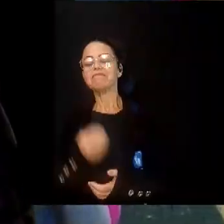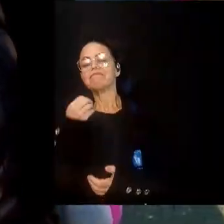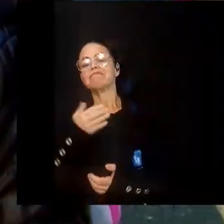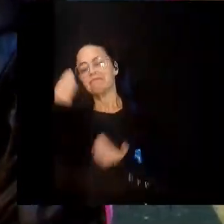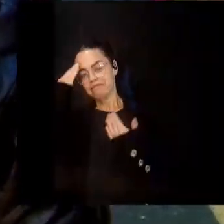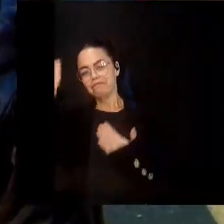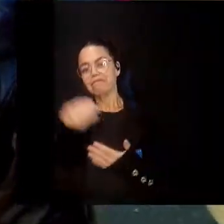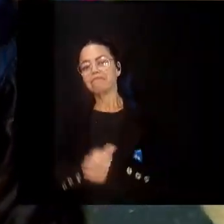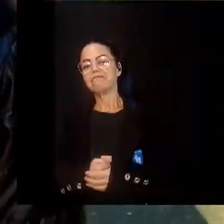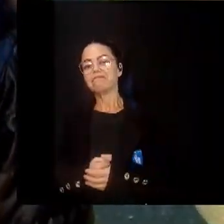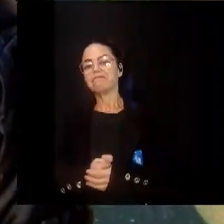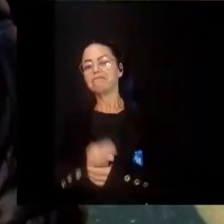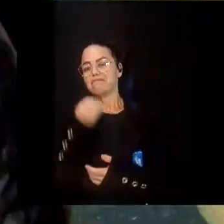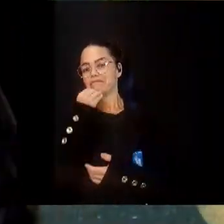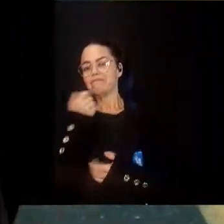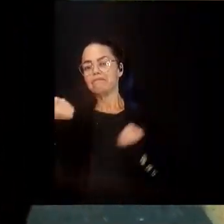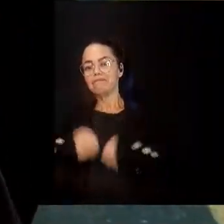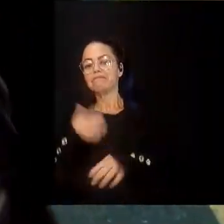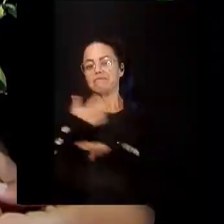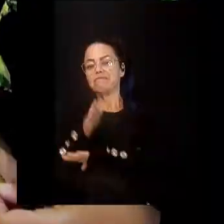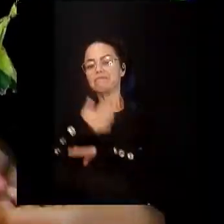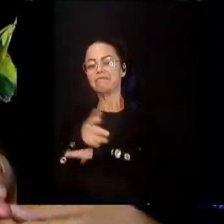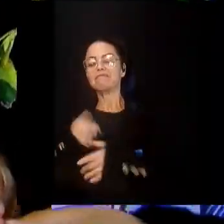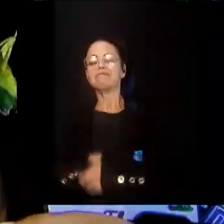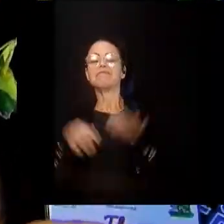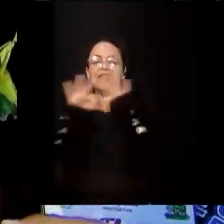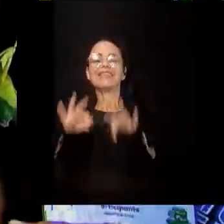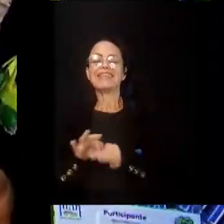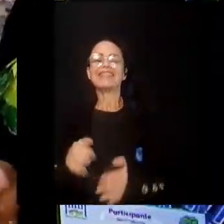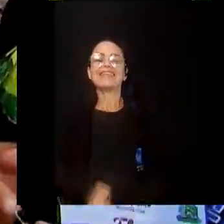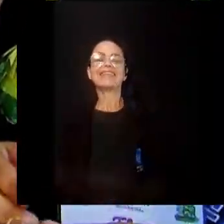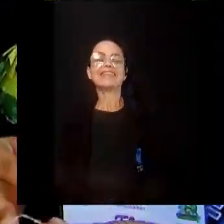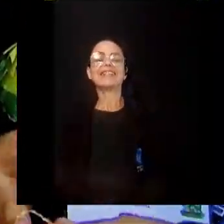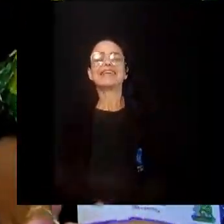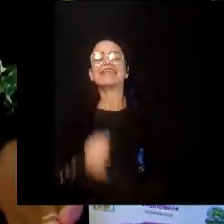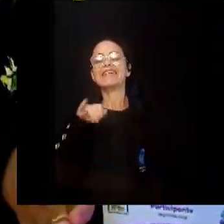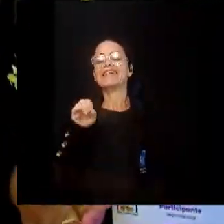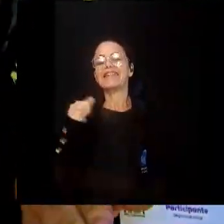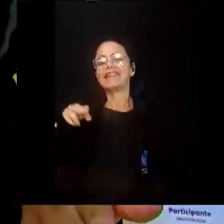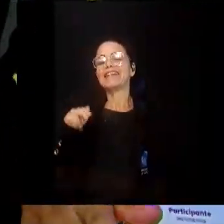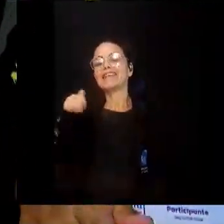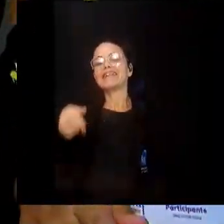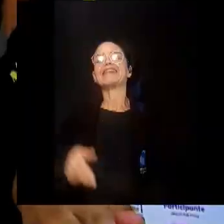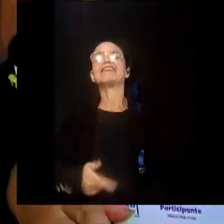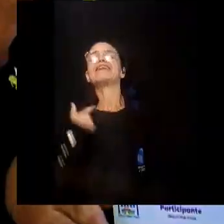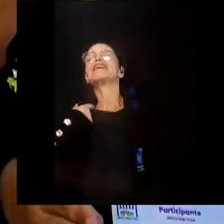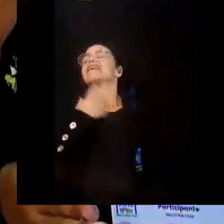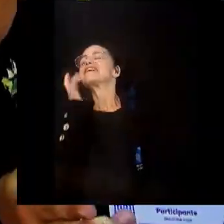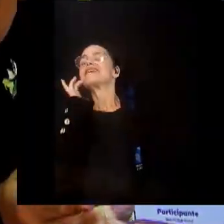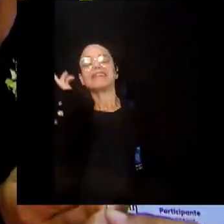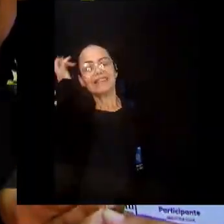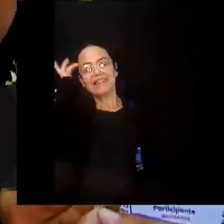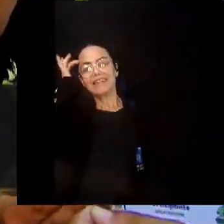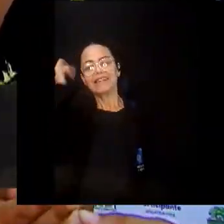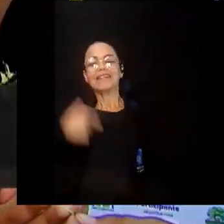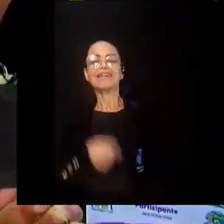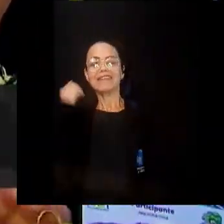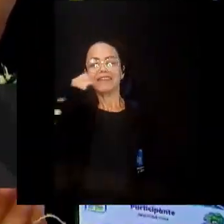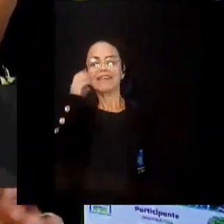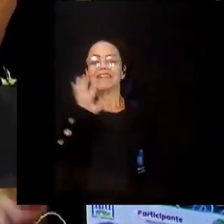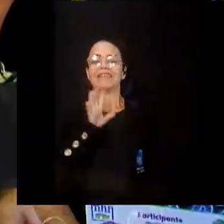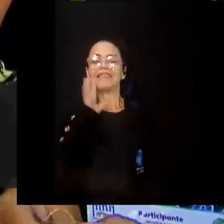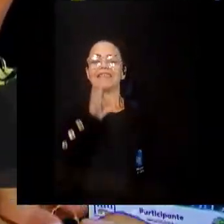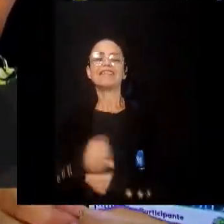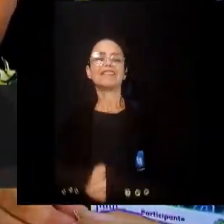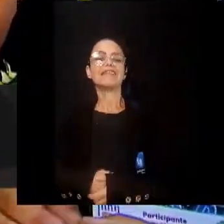esse negócio de participar, eu fiquei muito feliz. Joaquim, conta pra gente o que você tá achando da experiência aqui hoje. Muito legal. É a primeira